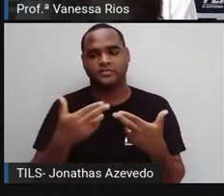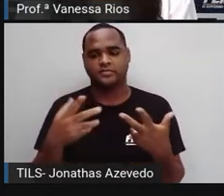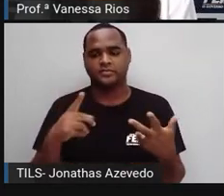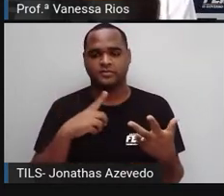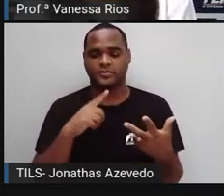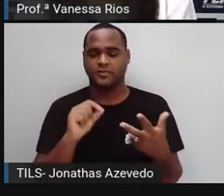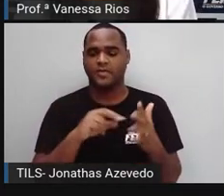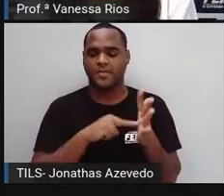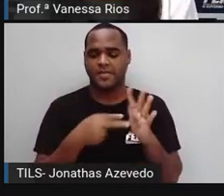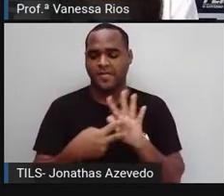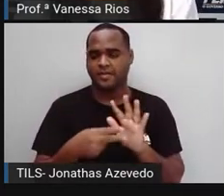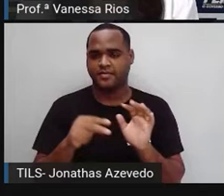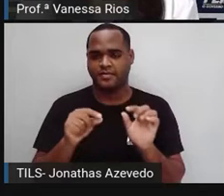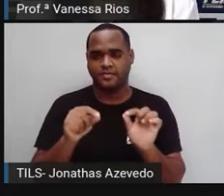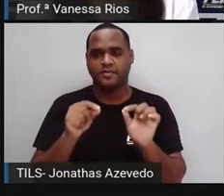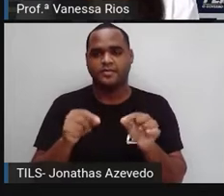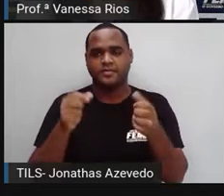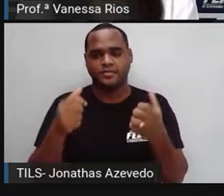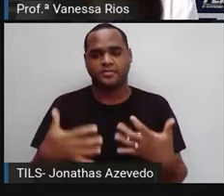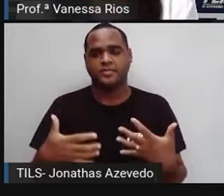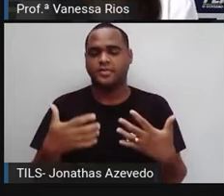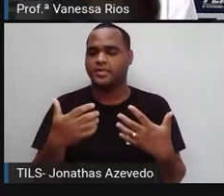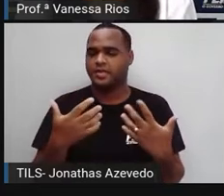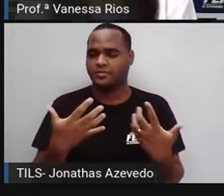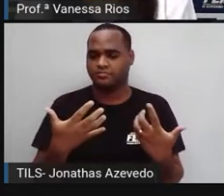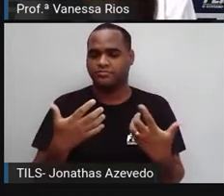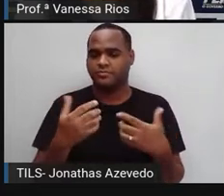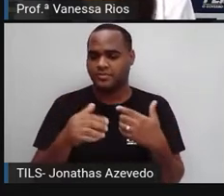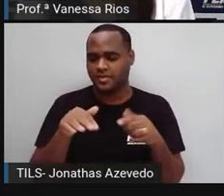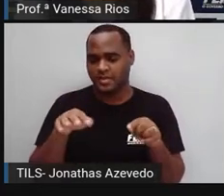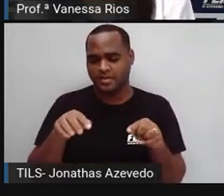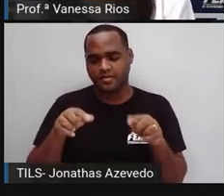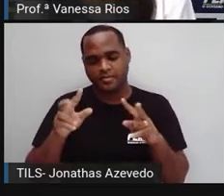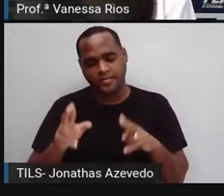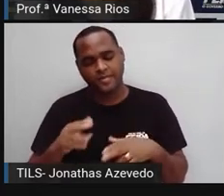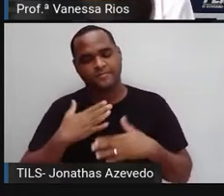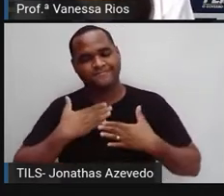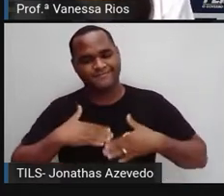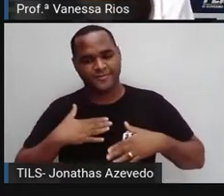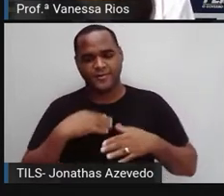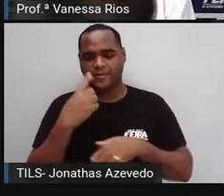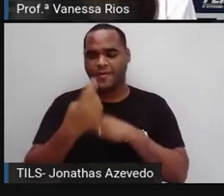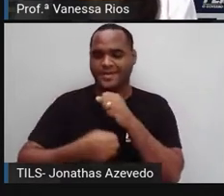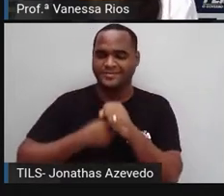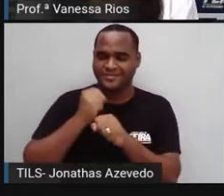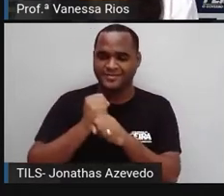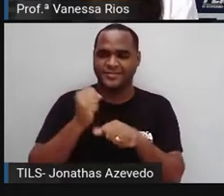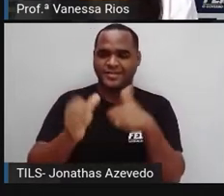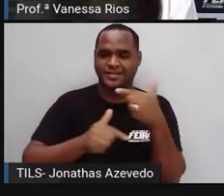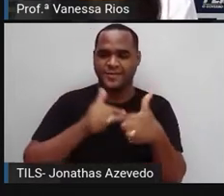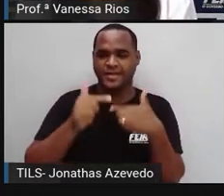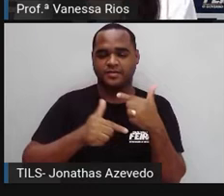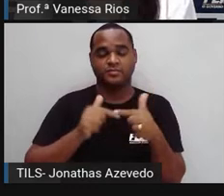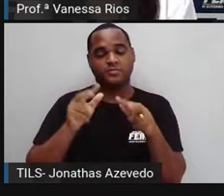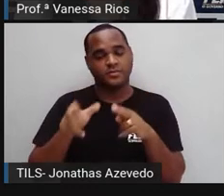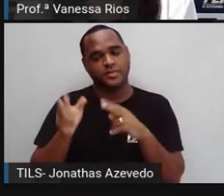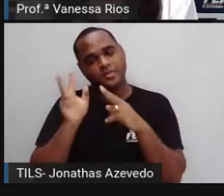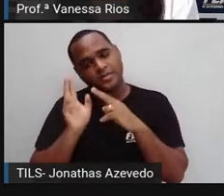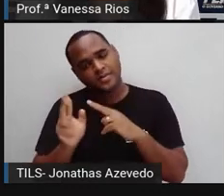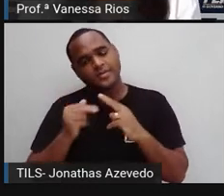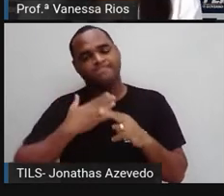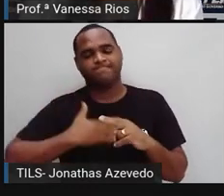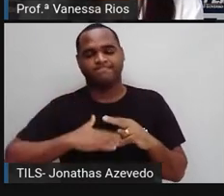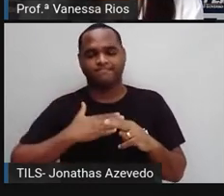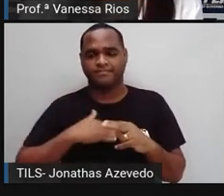férias significa. Época de repouso após um ano de trabalho. Dias que se destinam ao